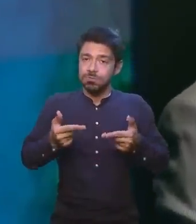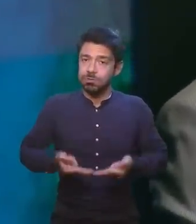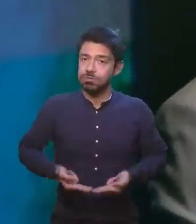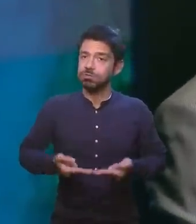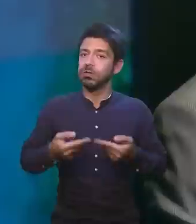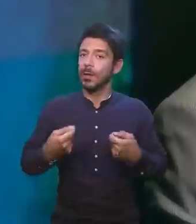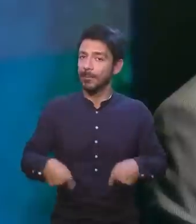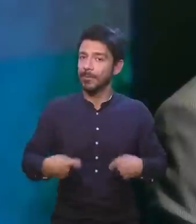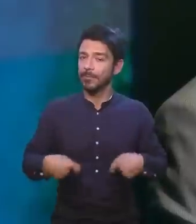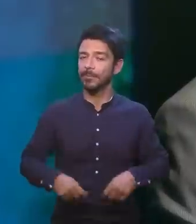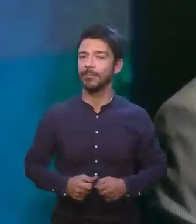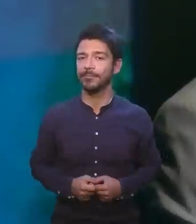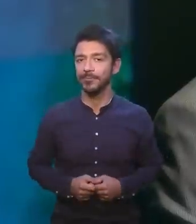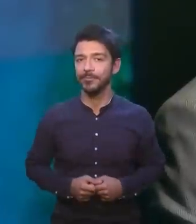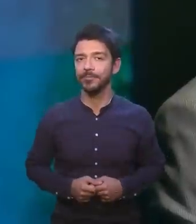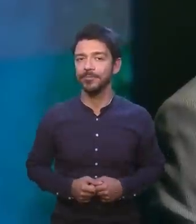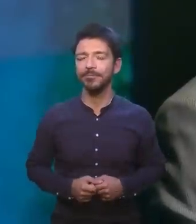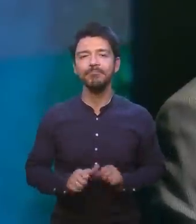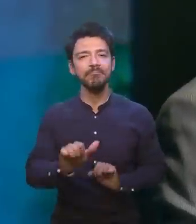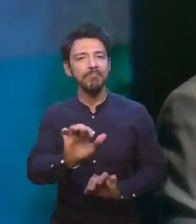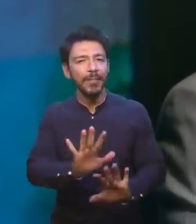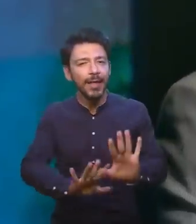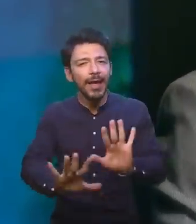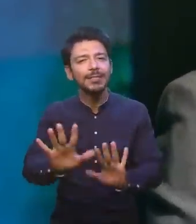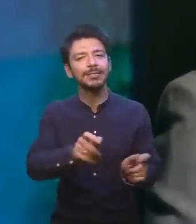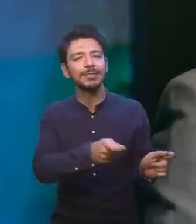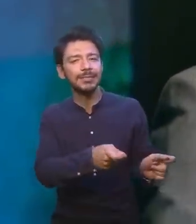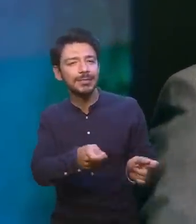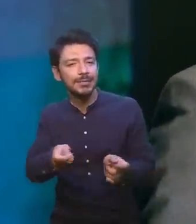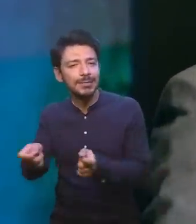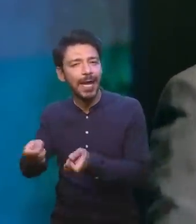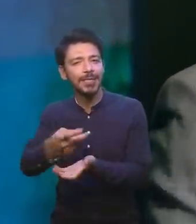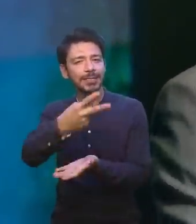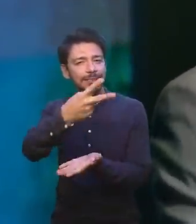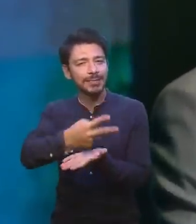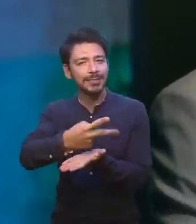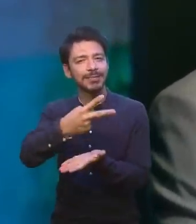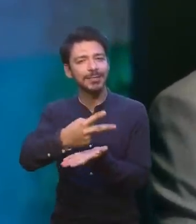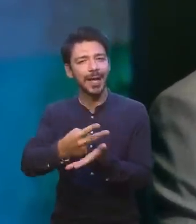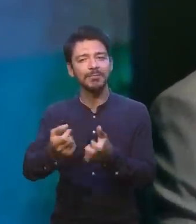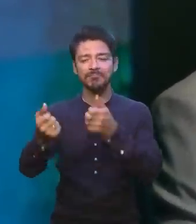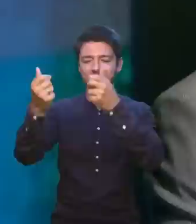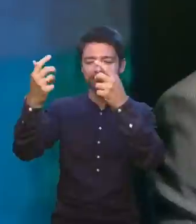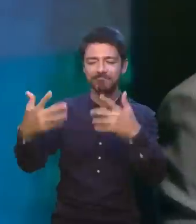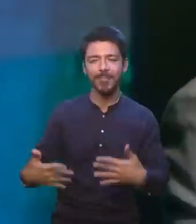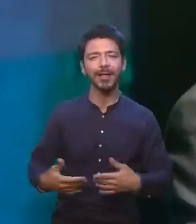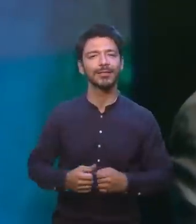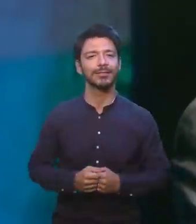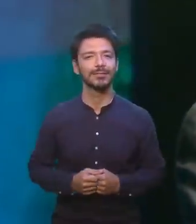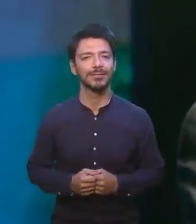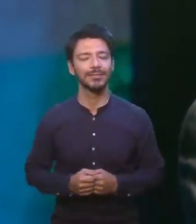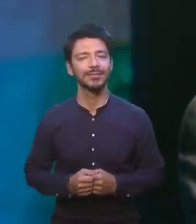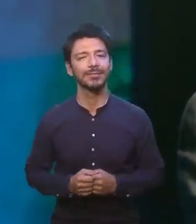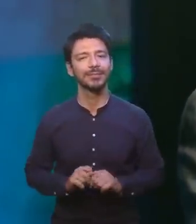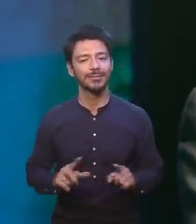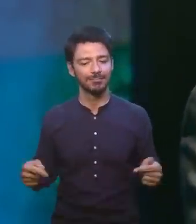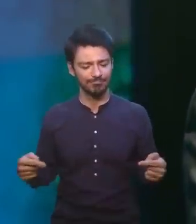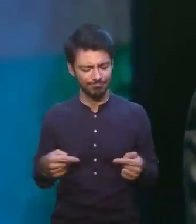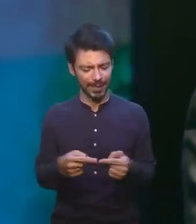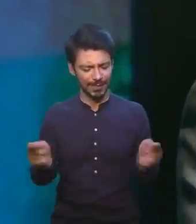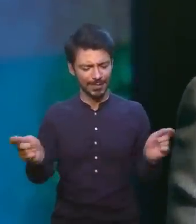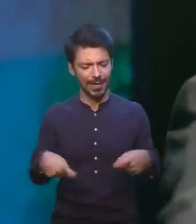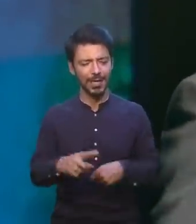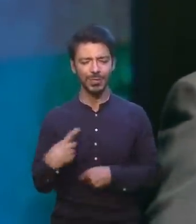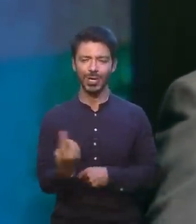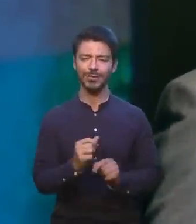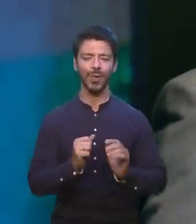Cuidados contínuos, para que a gente possa, como diz aqui Grilhões Partidos, lidar bem, sair de casa,